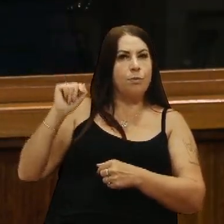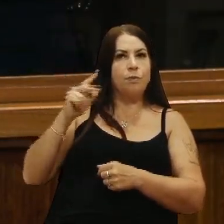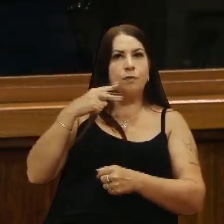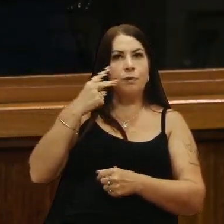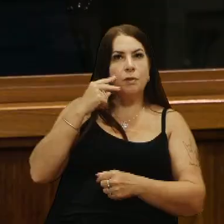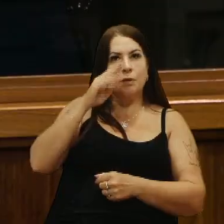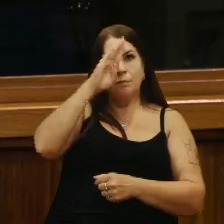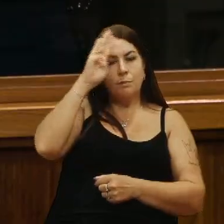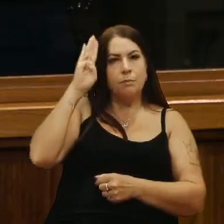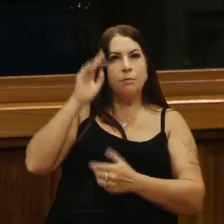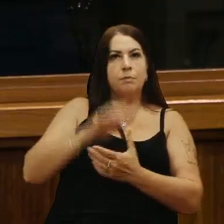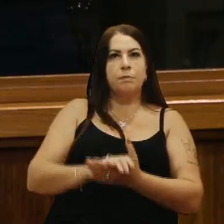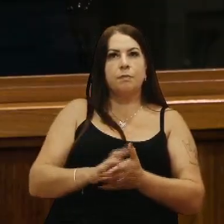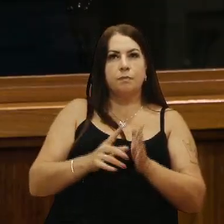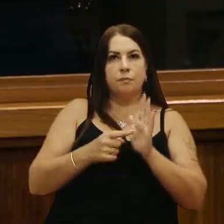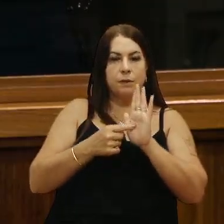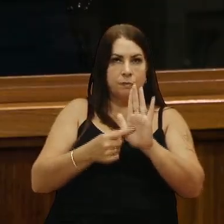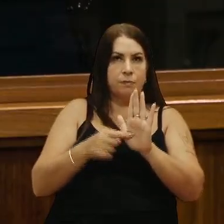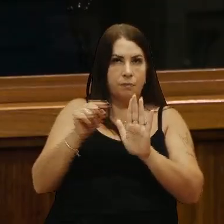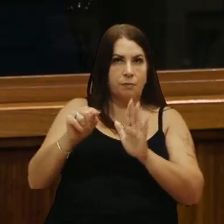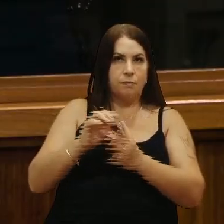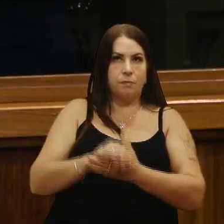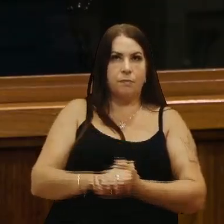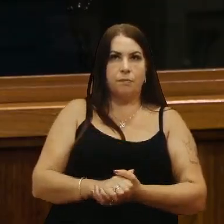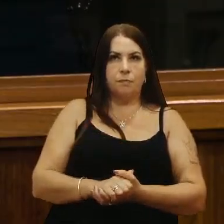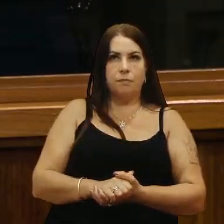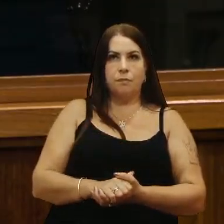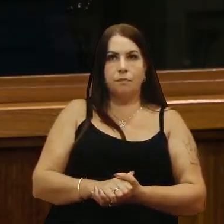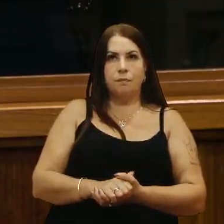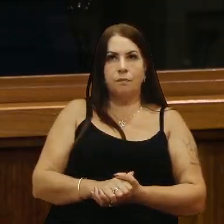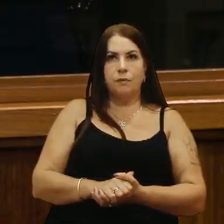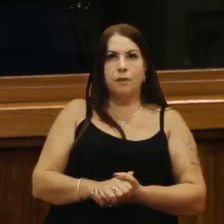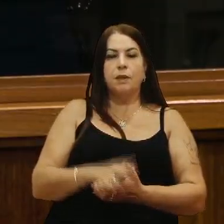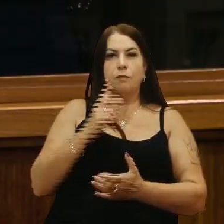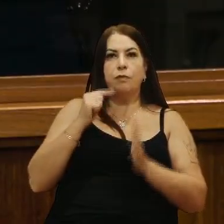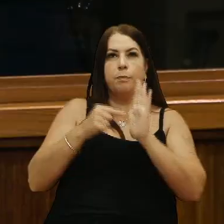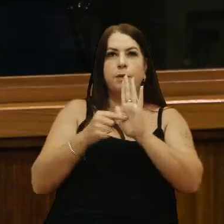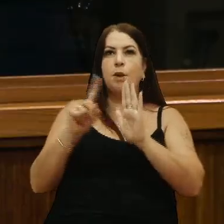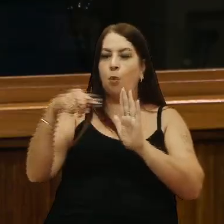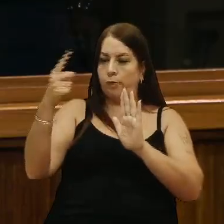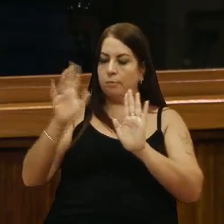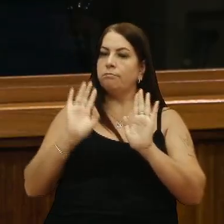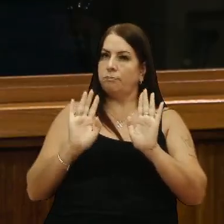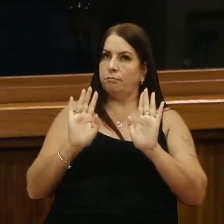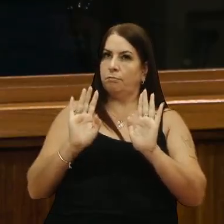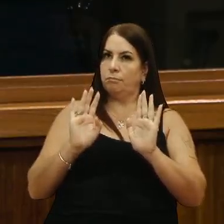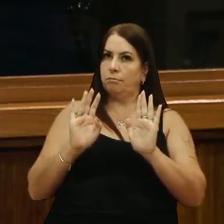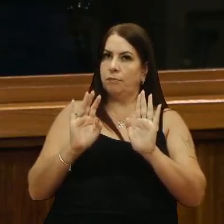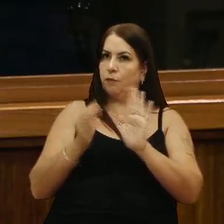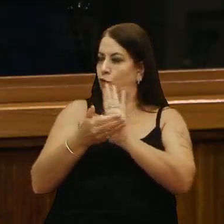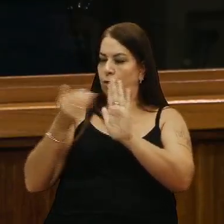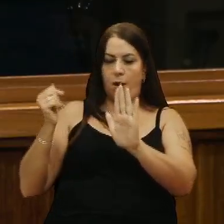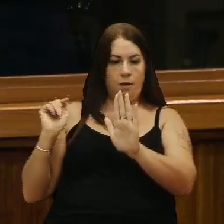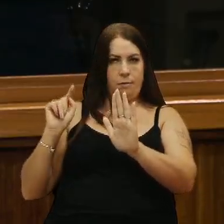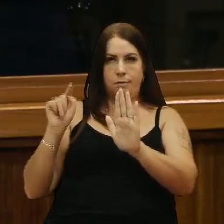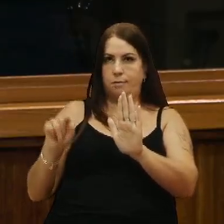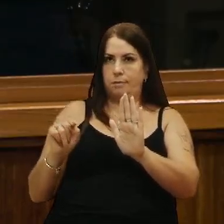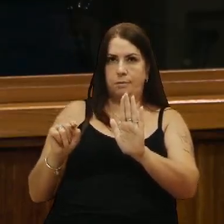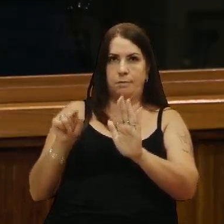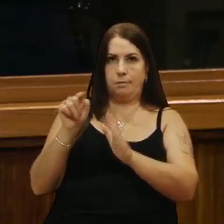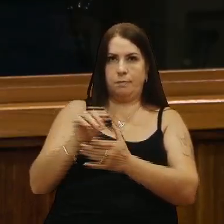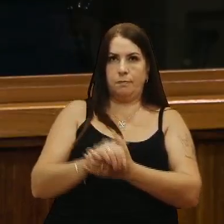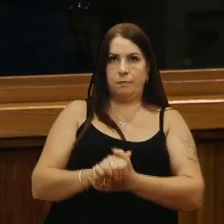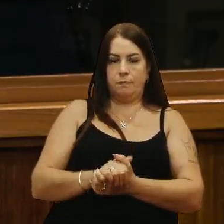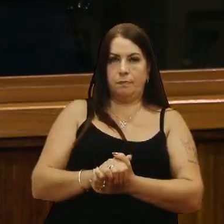vereador Bressan apresentou. Eu vou apresentar outro. Eu vou sanar